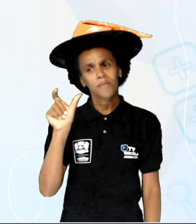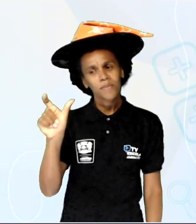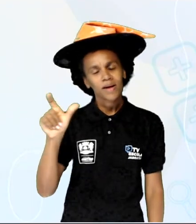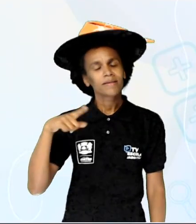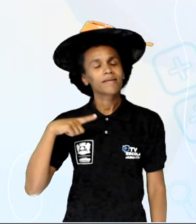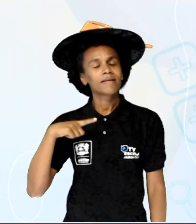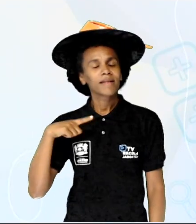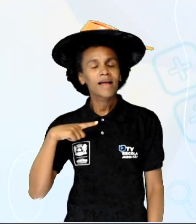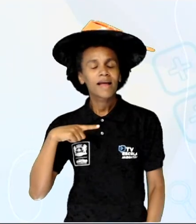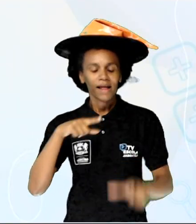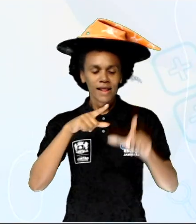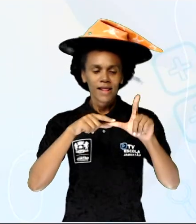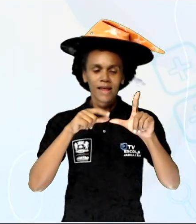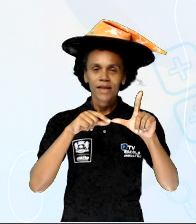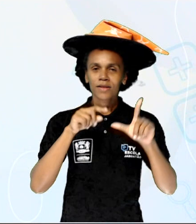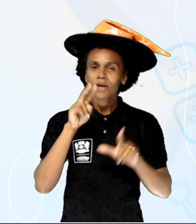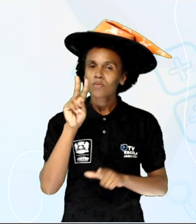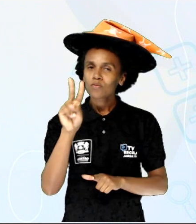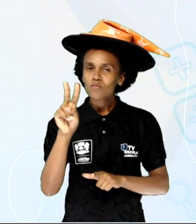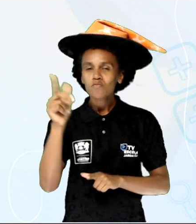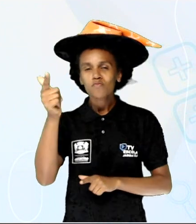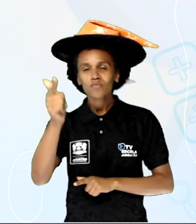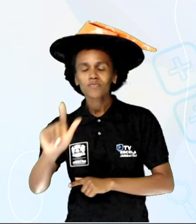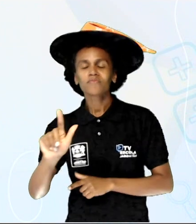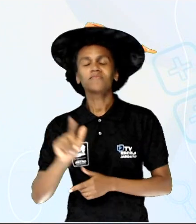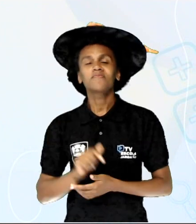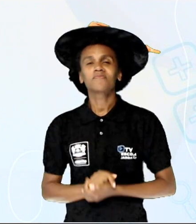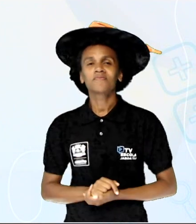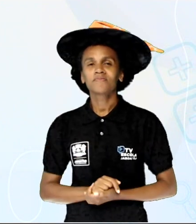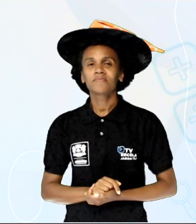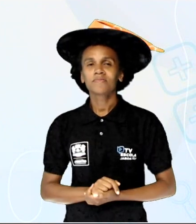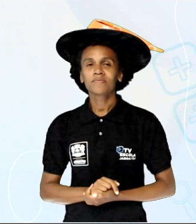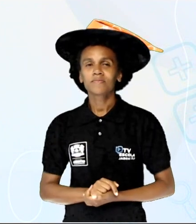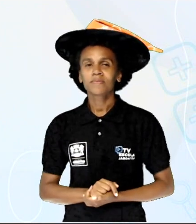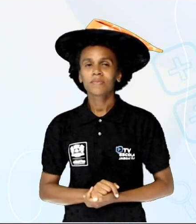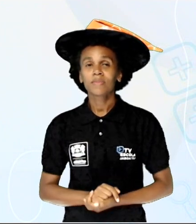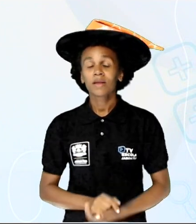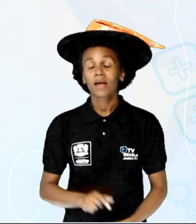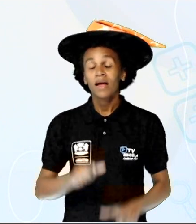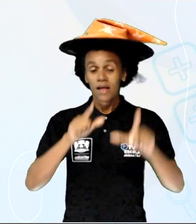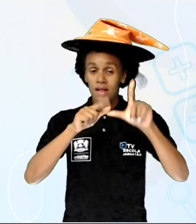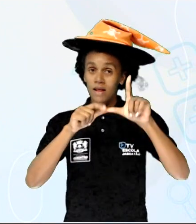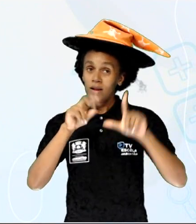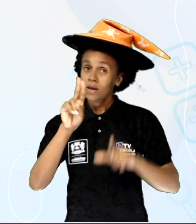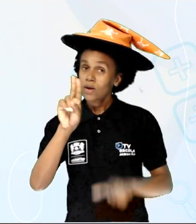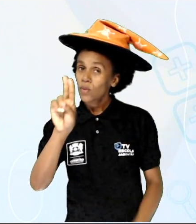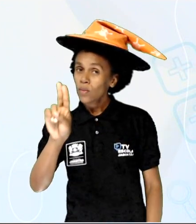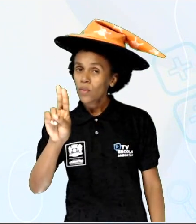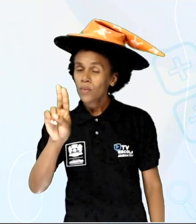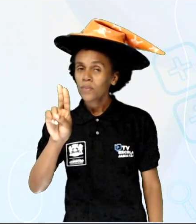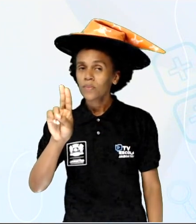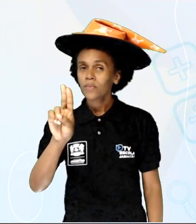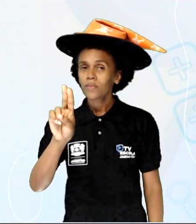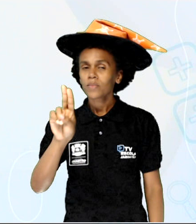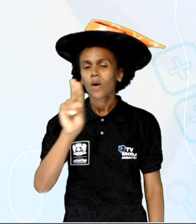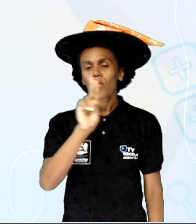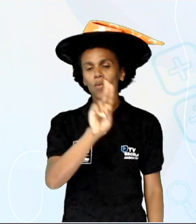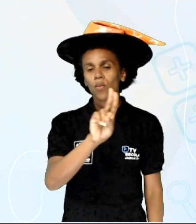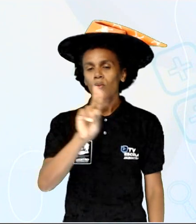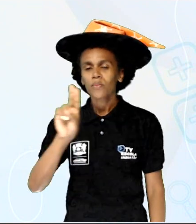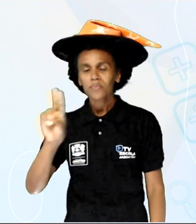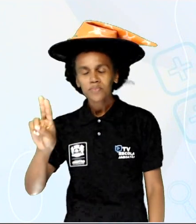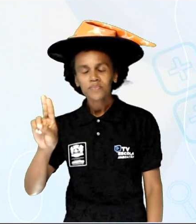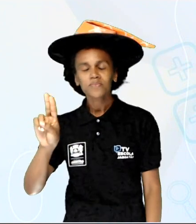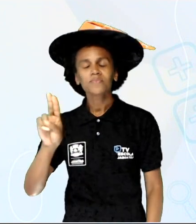se repetem duas vezes olha aí a letrinha um você tá vendo duas vezes é